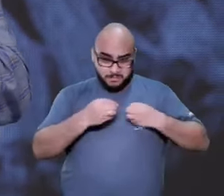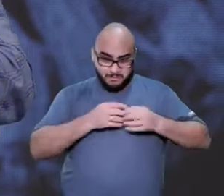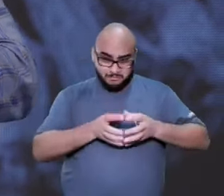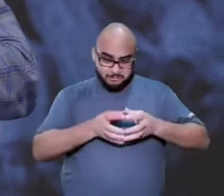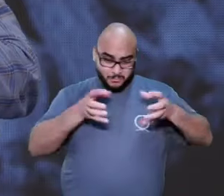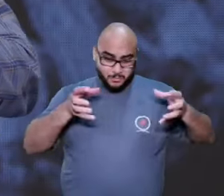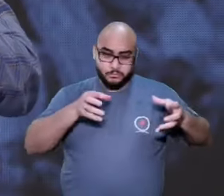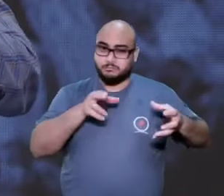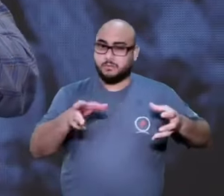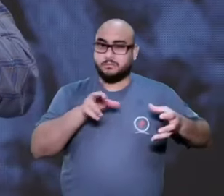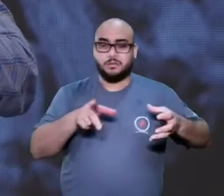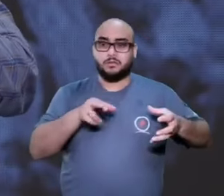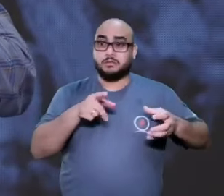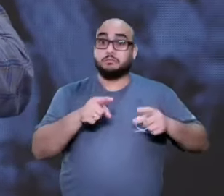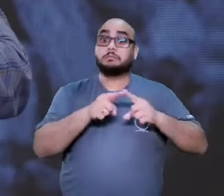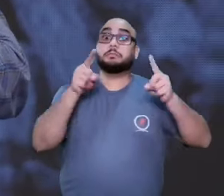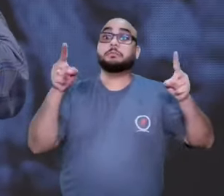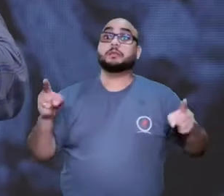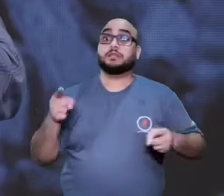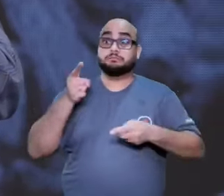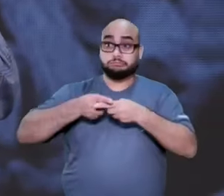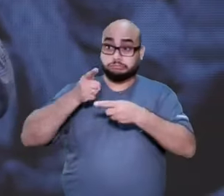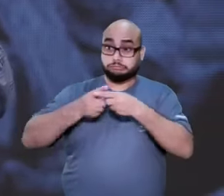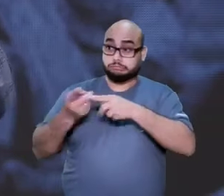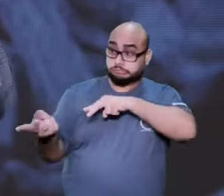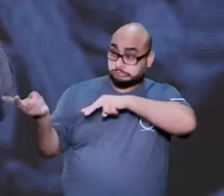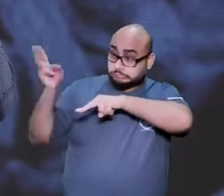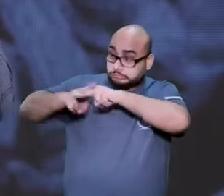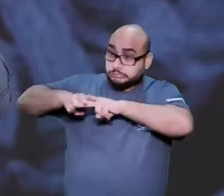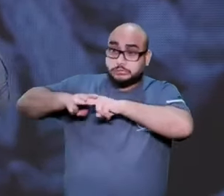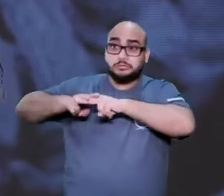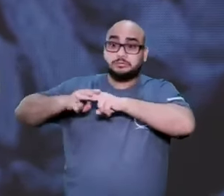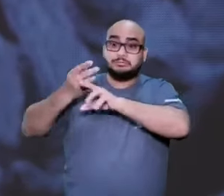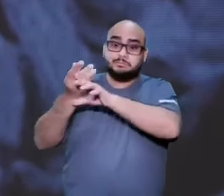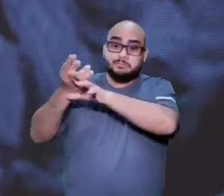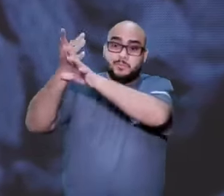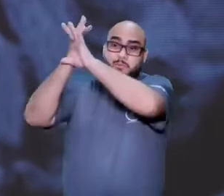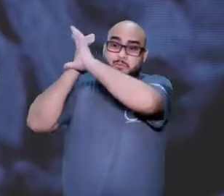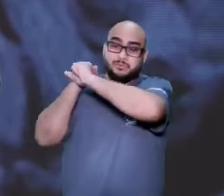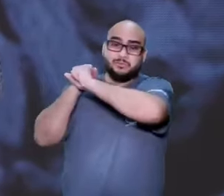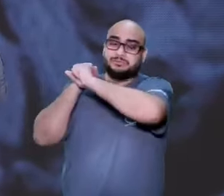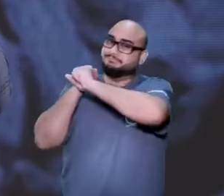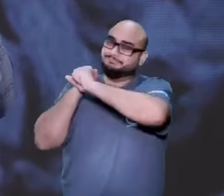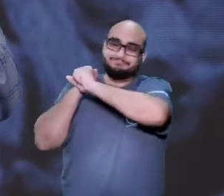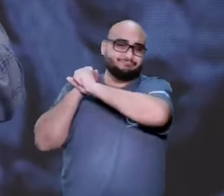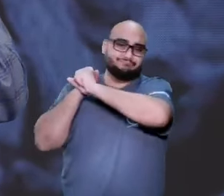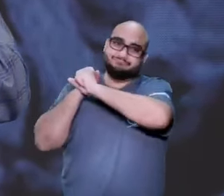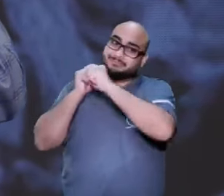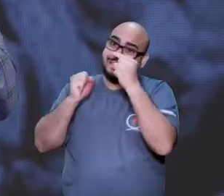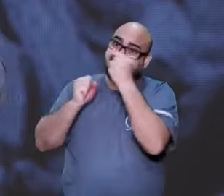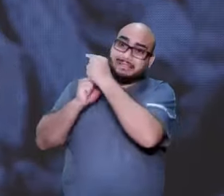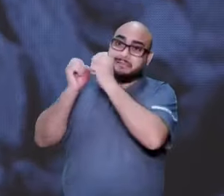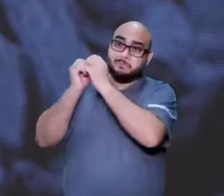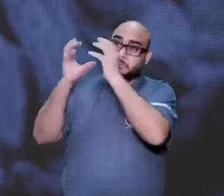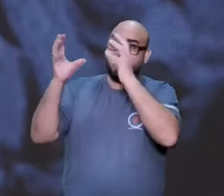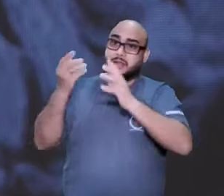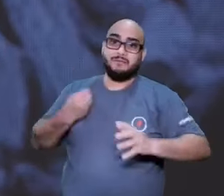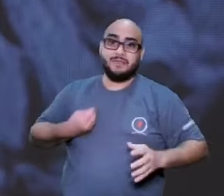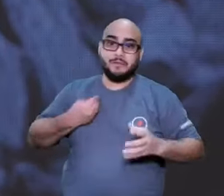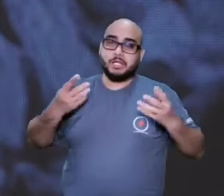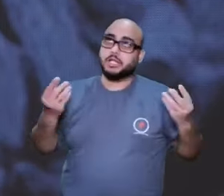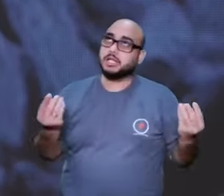é porque ela está presa ao passado e ela perdeu o sabor pela